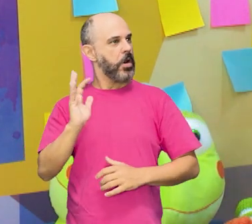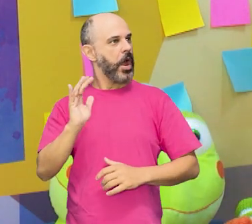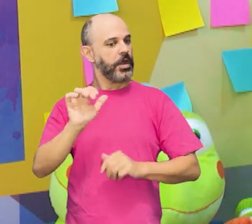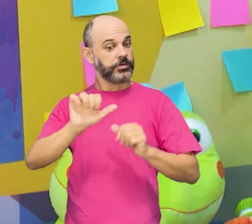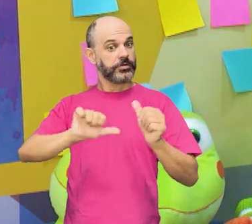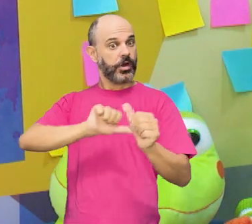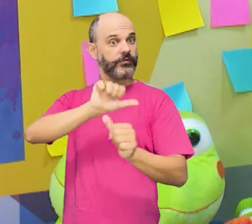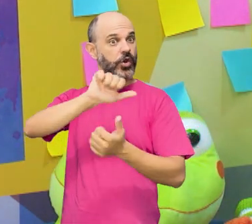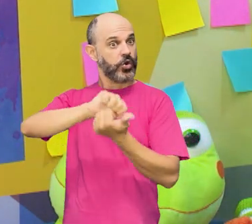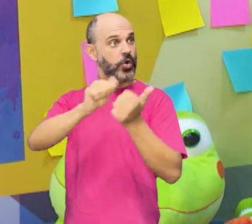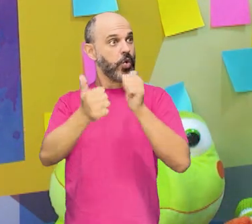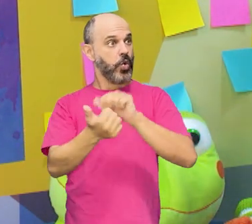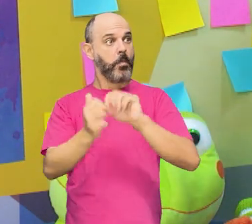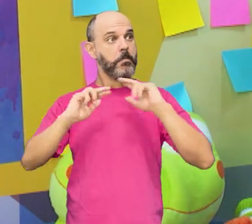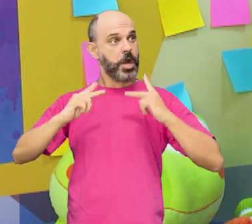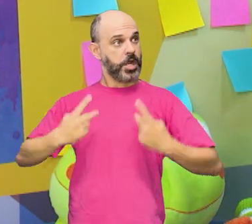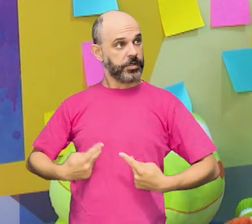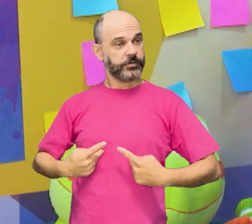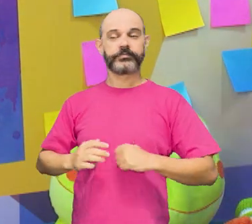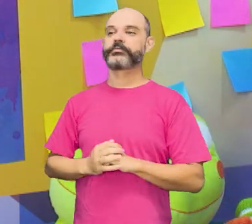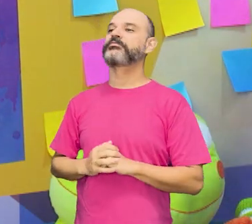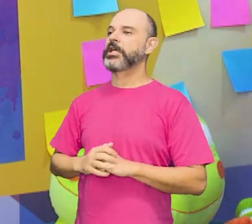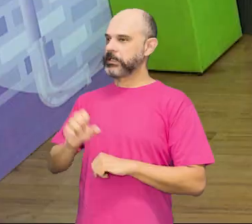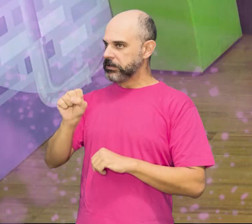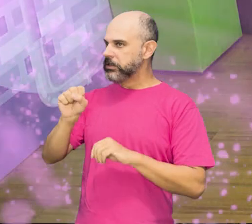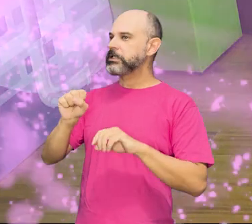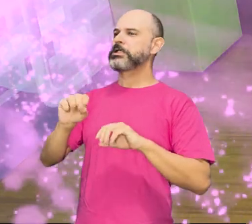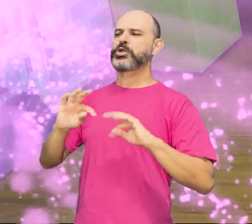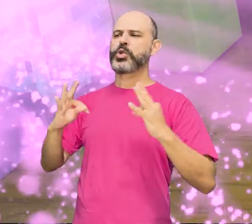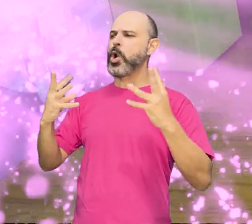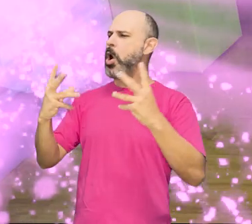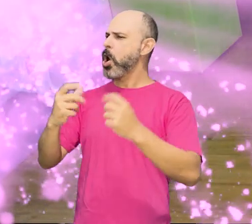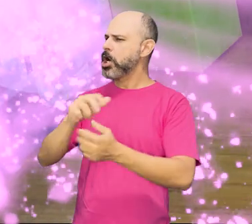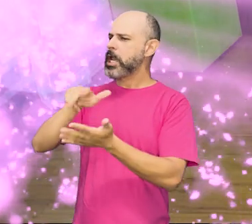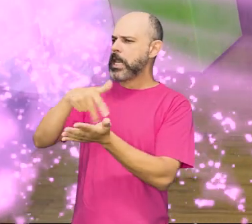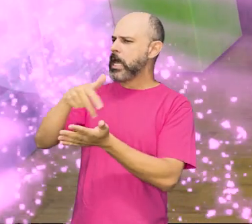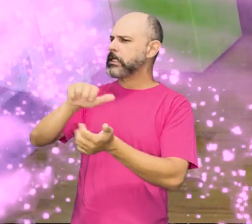os humanos. E toda dança ela pode ser adaptada.